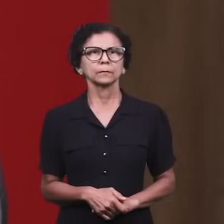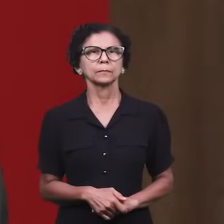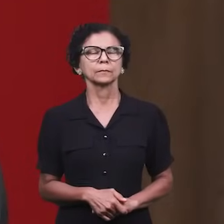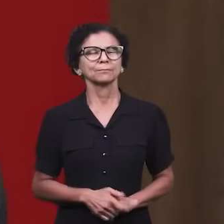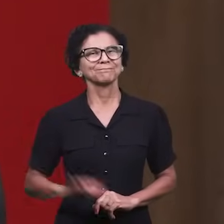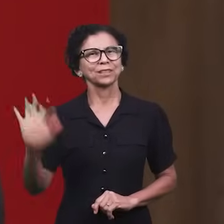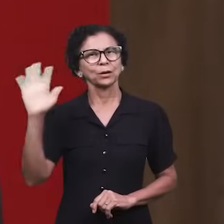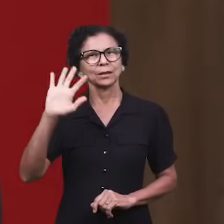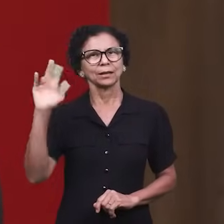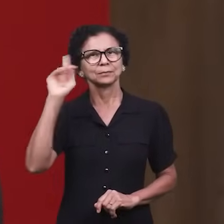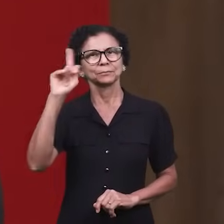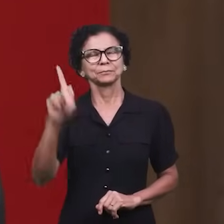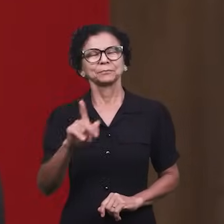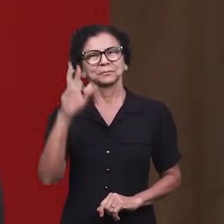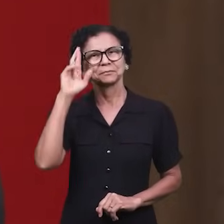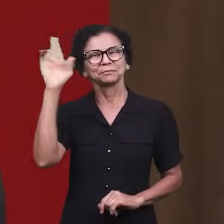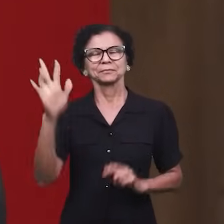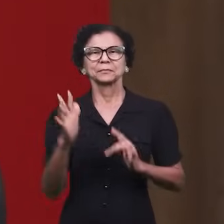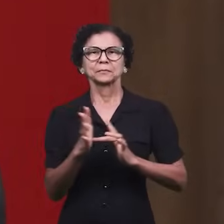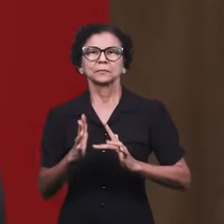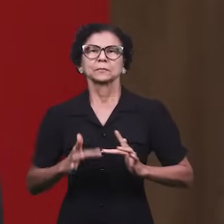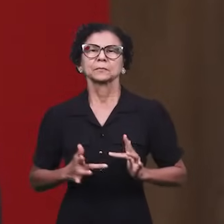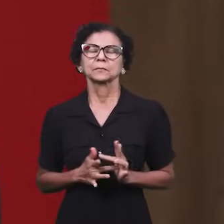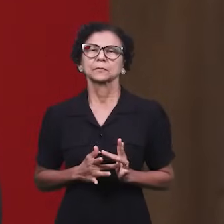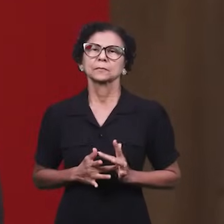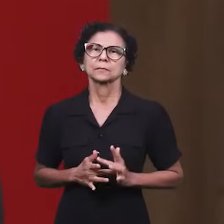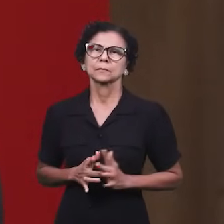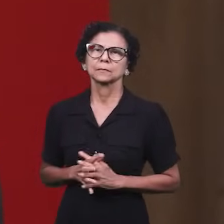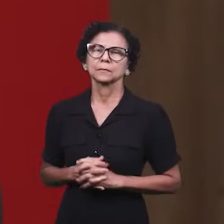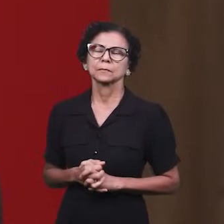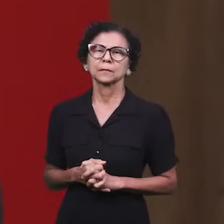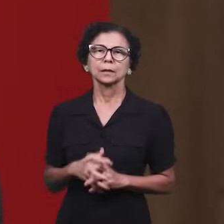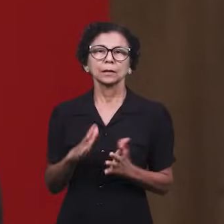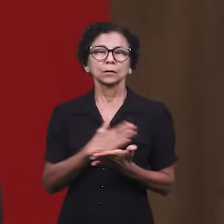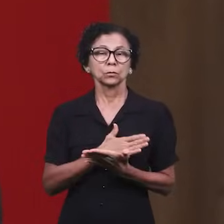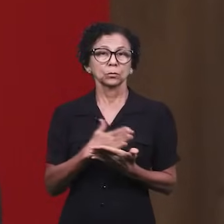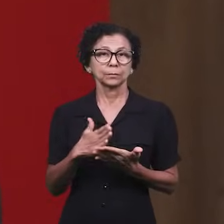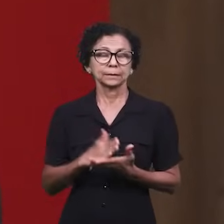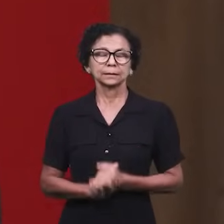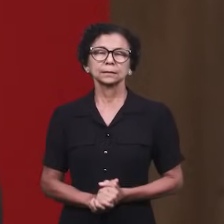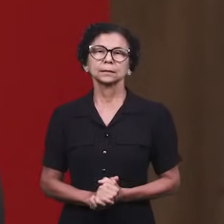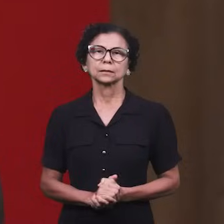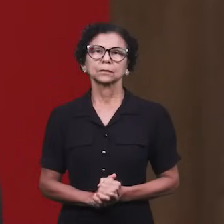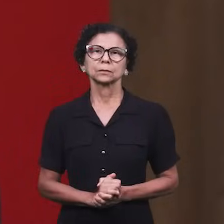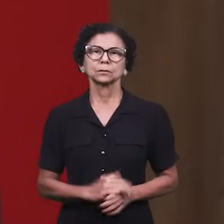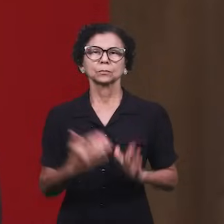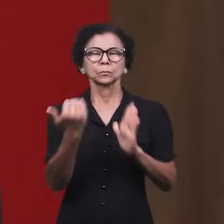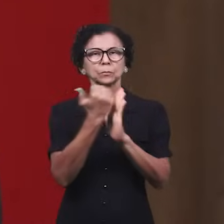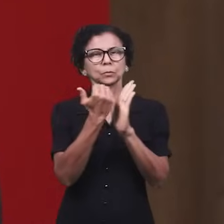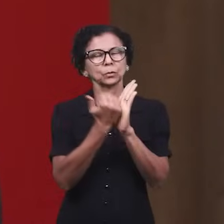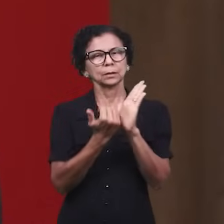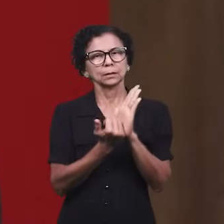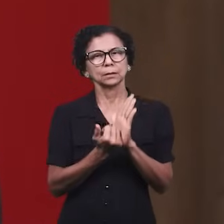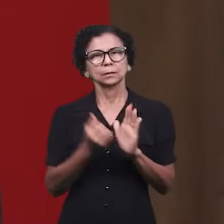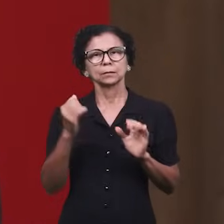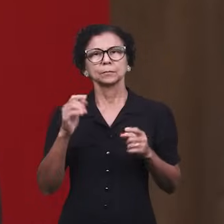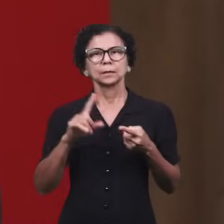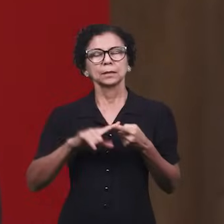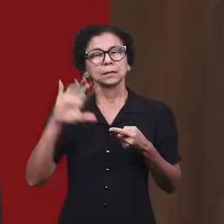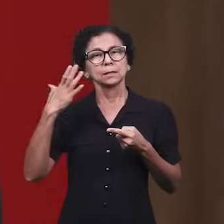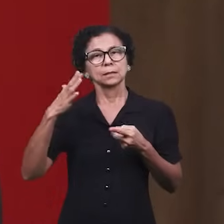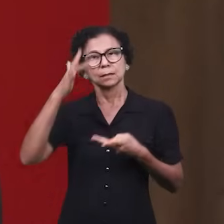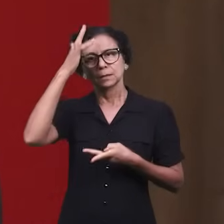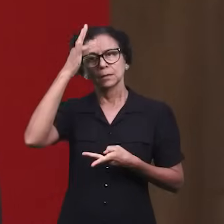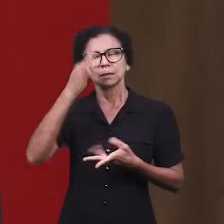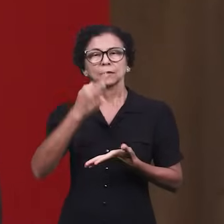Olá, irmãos, a paz do Senhor Jesus. Nós estamos iniciando mais um episódio do programa Ciência e Fé da Igreja Cristã